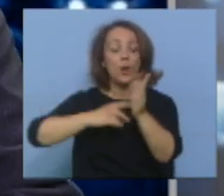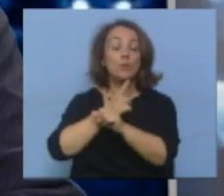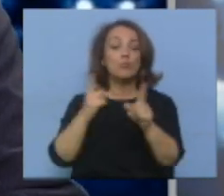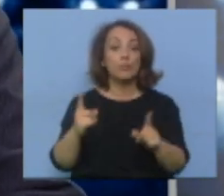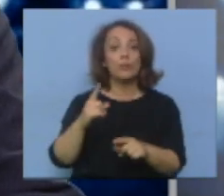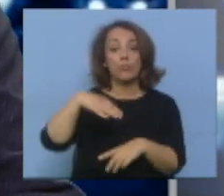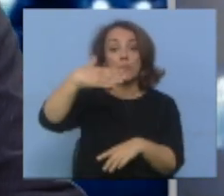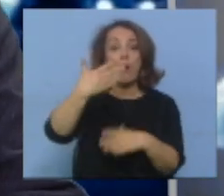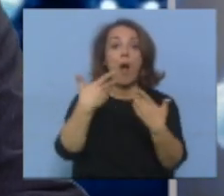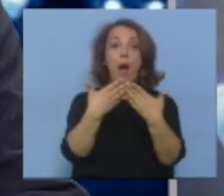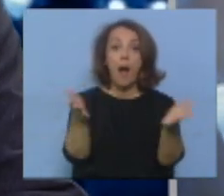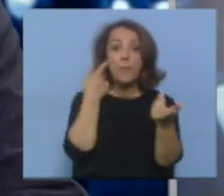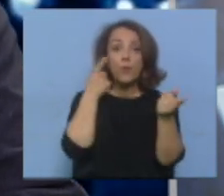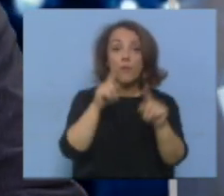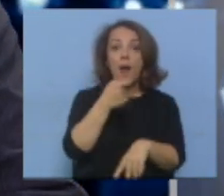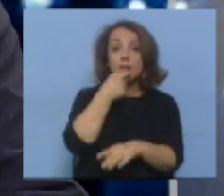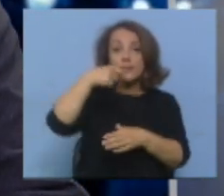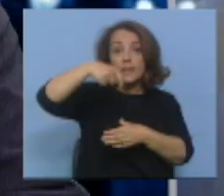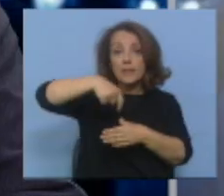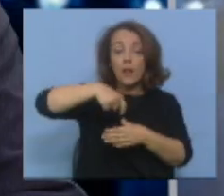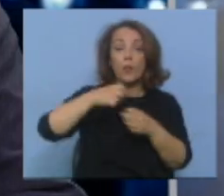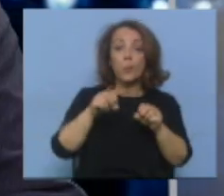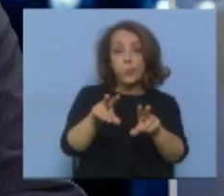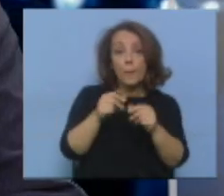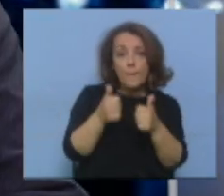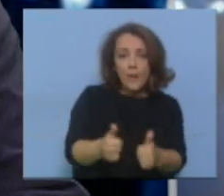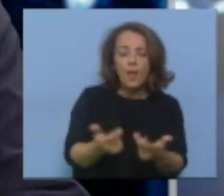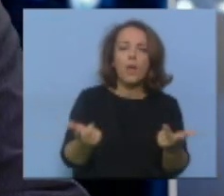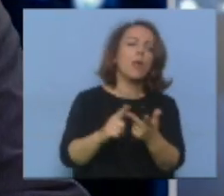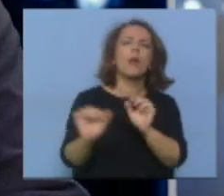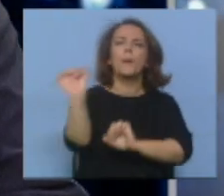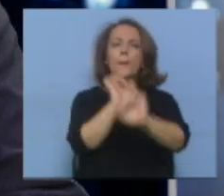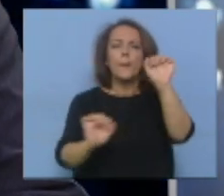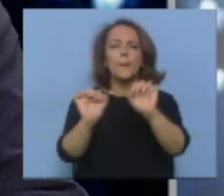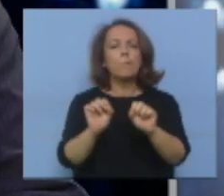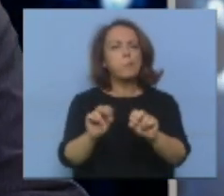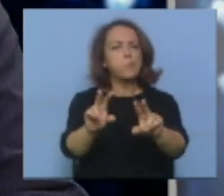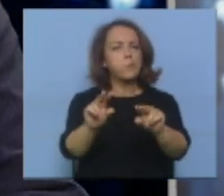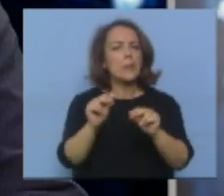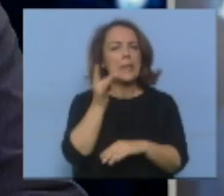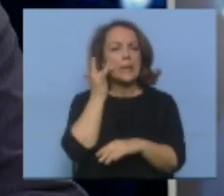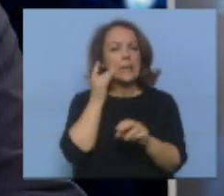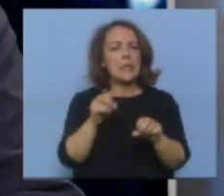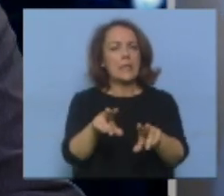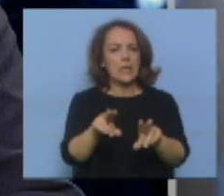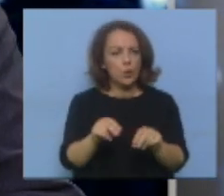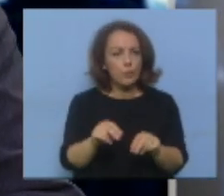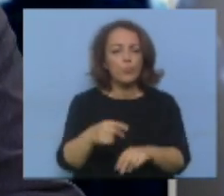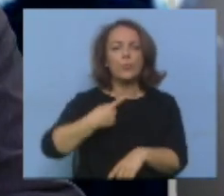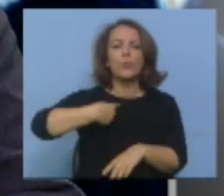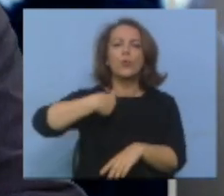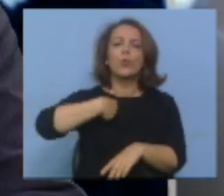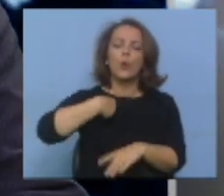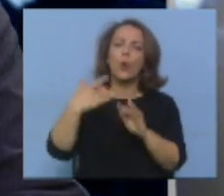ótimas condições. Estamos a limpar os espaços todos, não é? Eu estou a manter o contato, sobretudo pelo